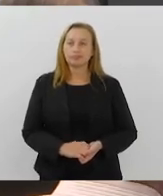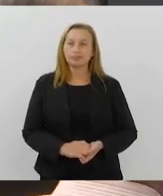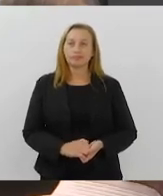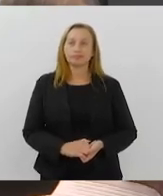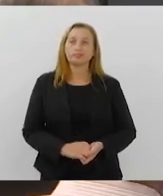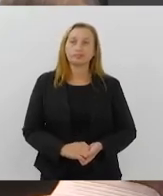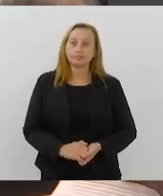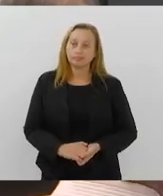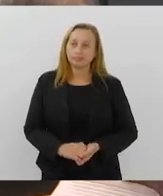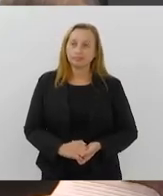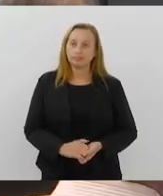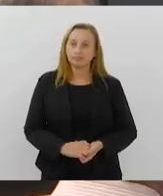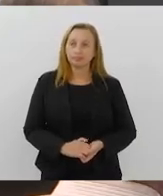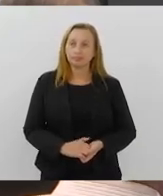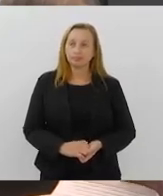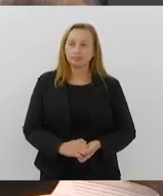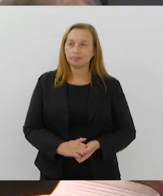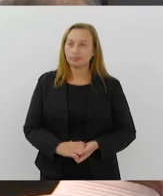Vai tirando, tem que